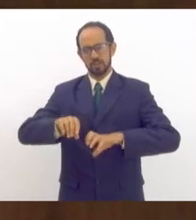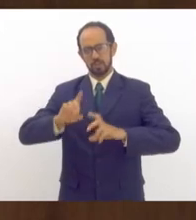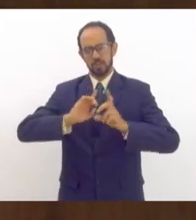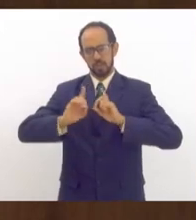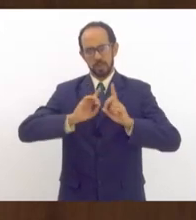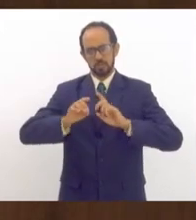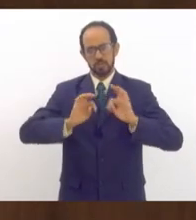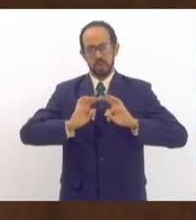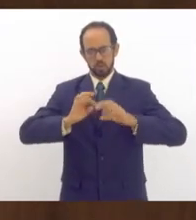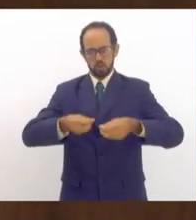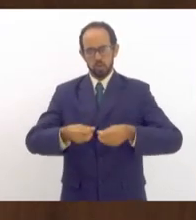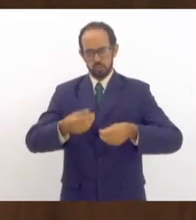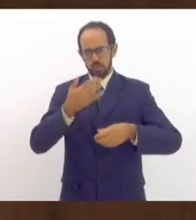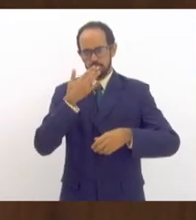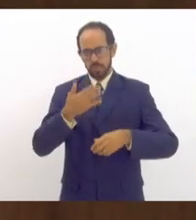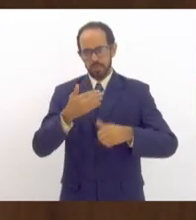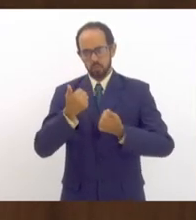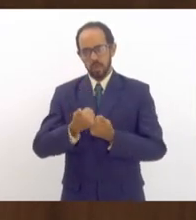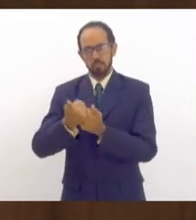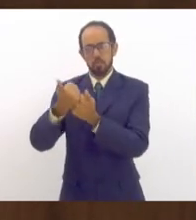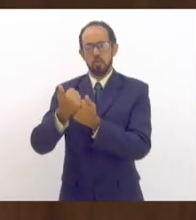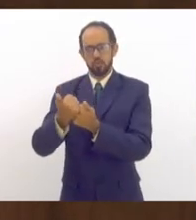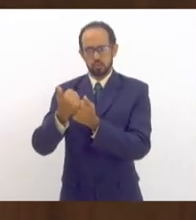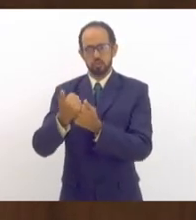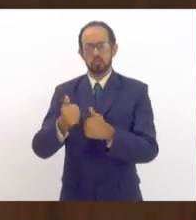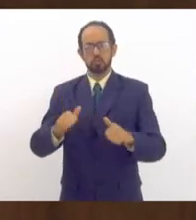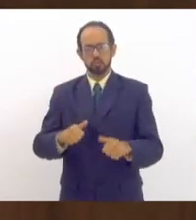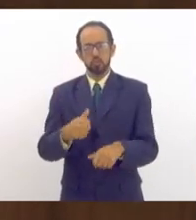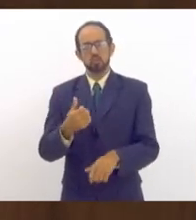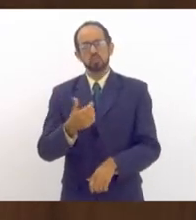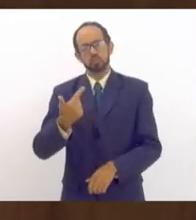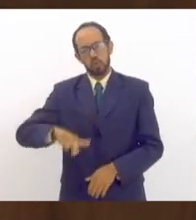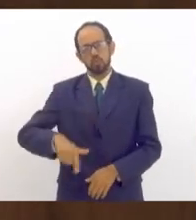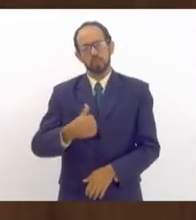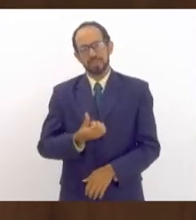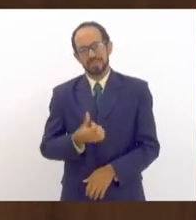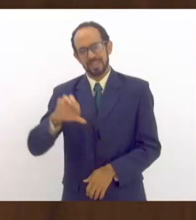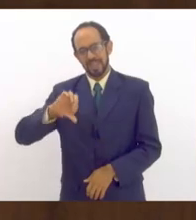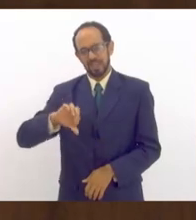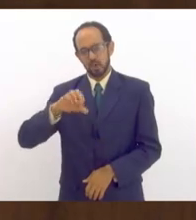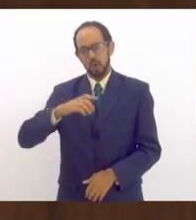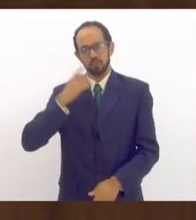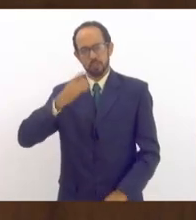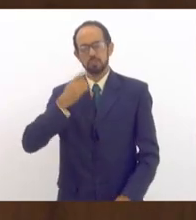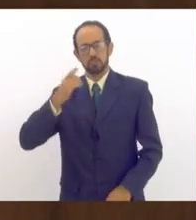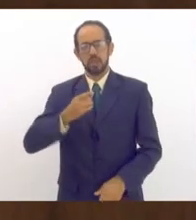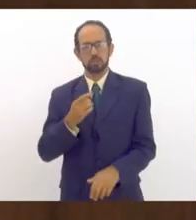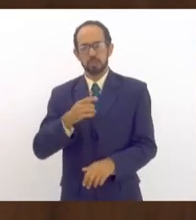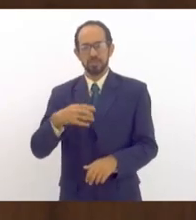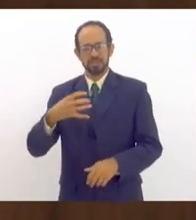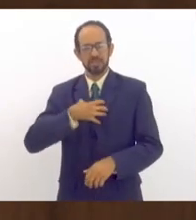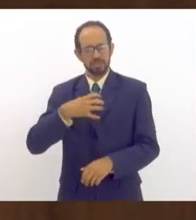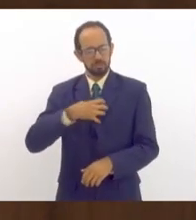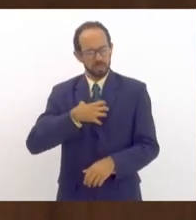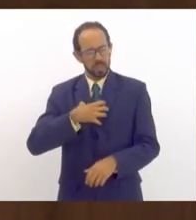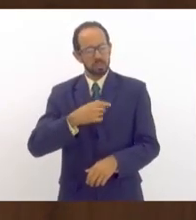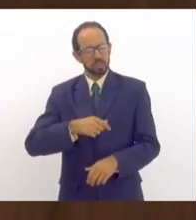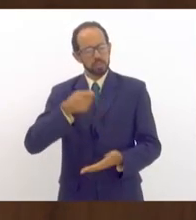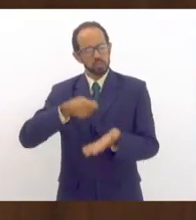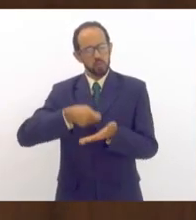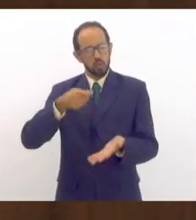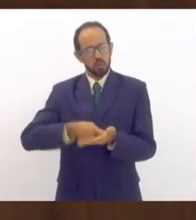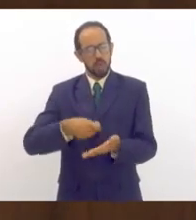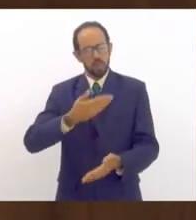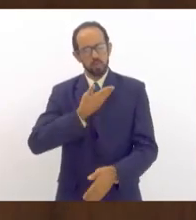e todas e peço o apoio à adesão dos outros 69 pares a sensibilidade para que cobramos no Governador